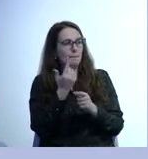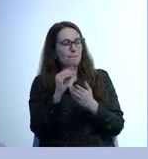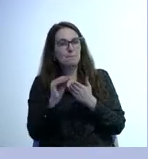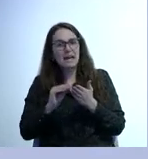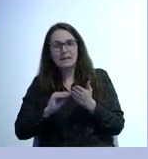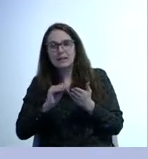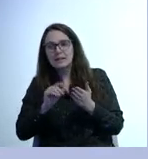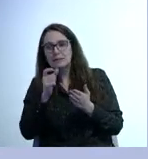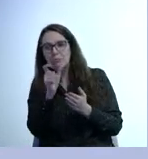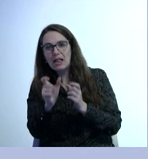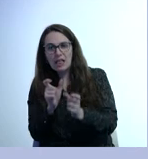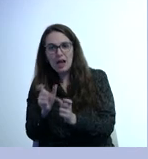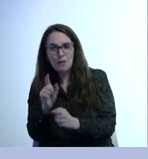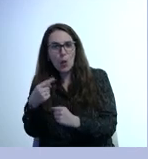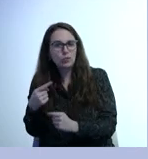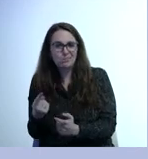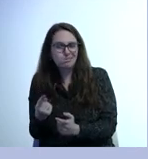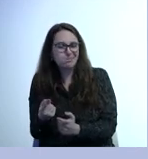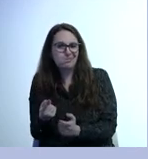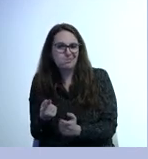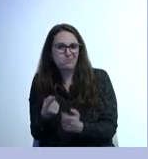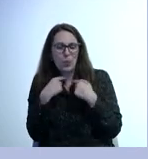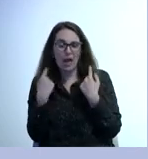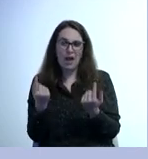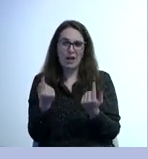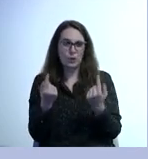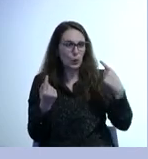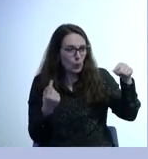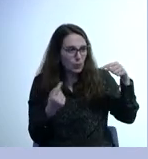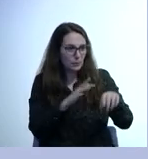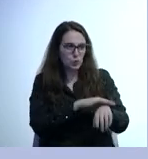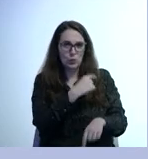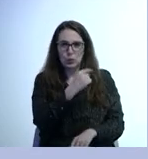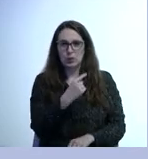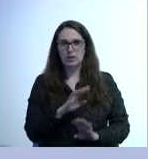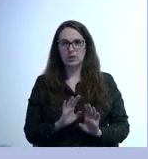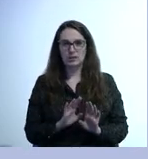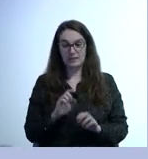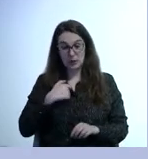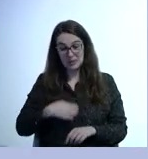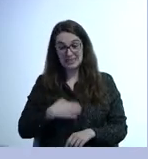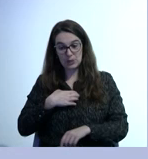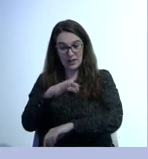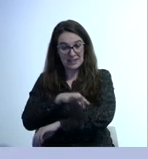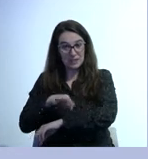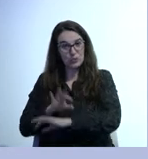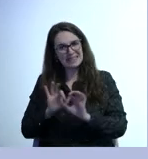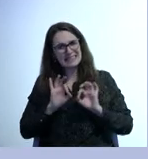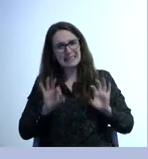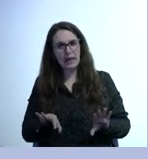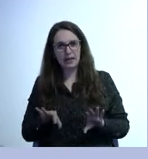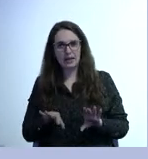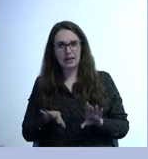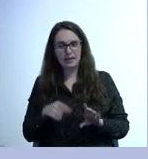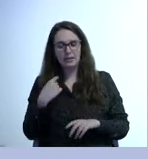de conhecimento e de relação entre nós não são capazes. A arquitetura consegue criar, portanto,